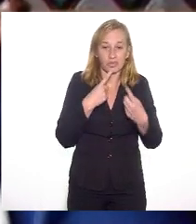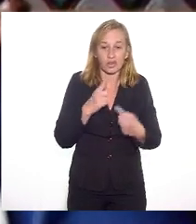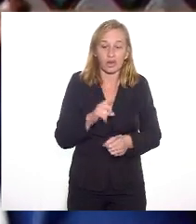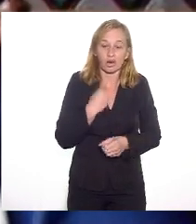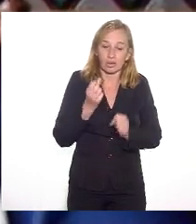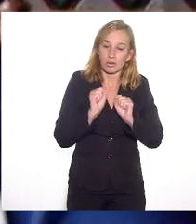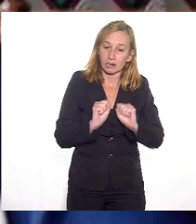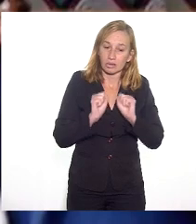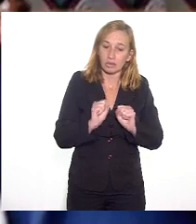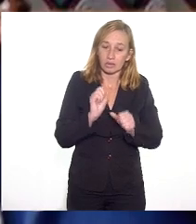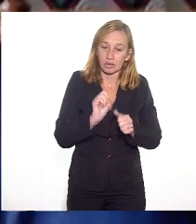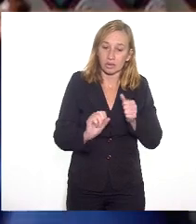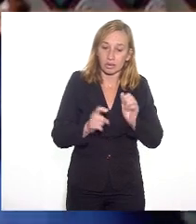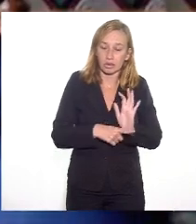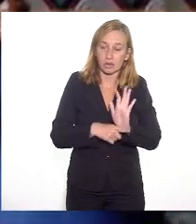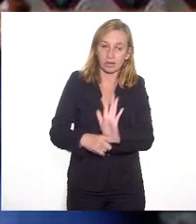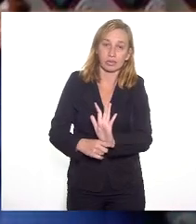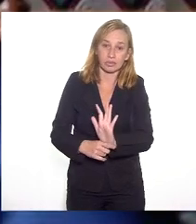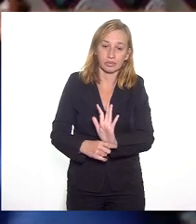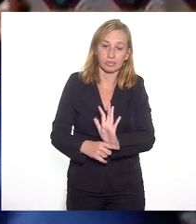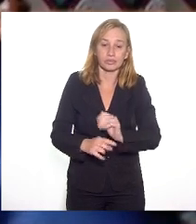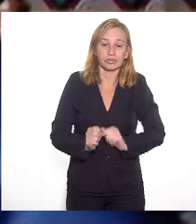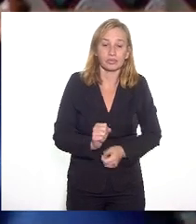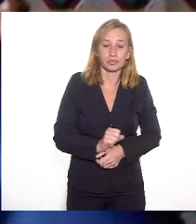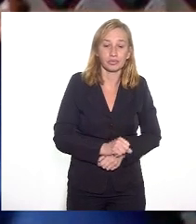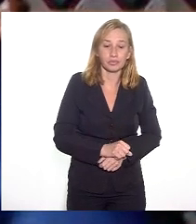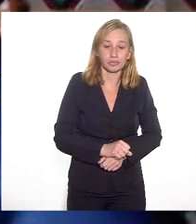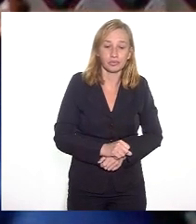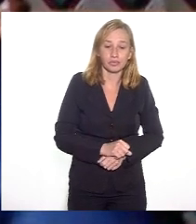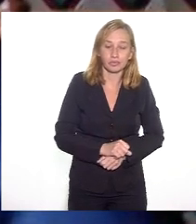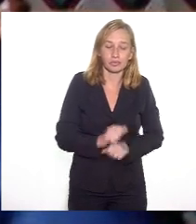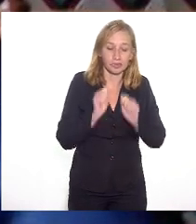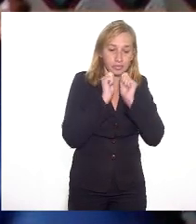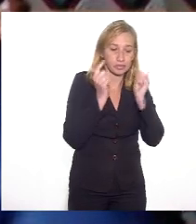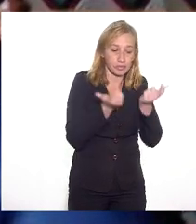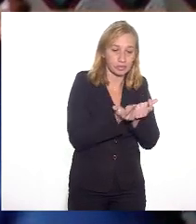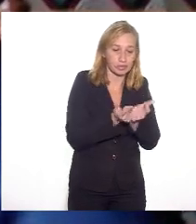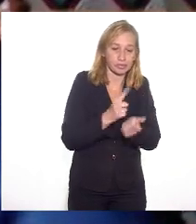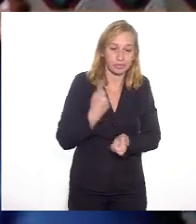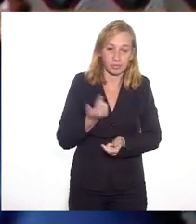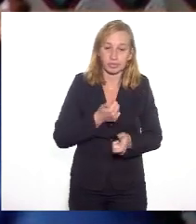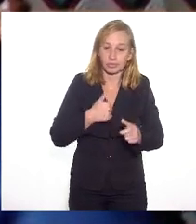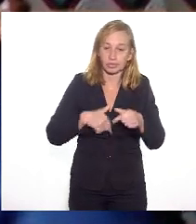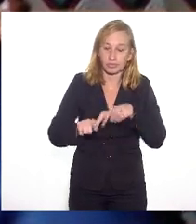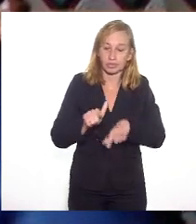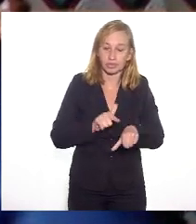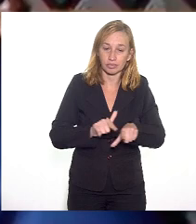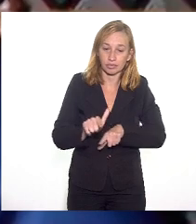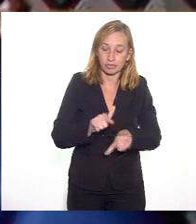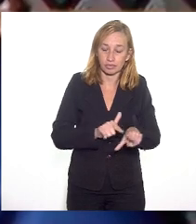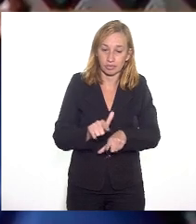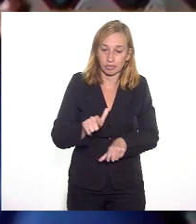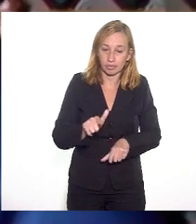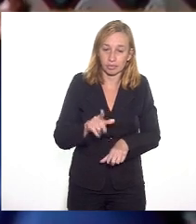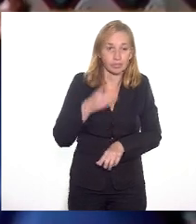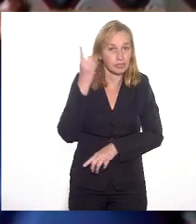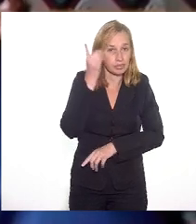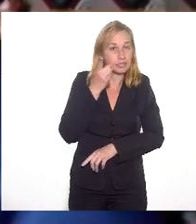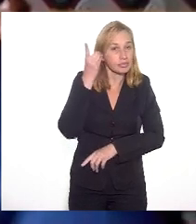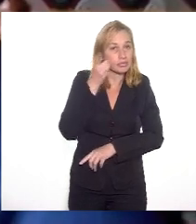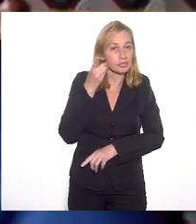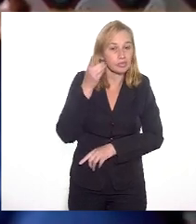pode fazer e contribuir a partir da Assembleia Legislativa, das nossas atividades legislativas, para